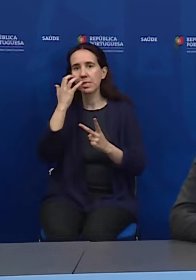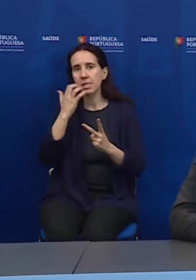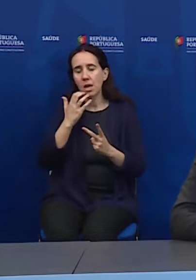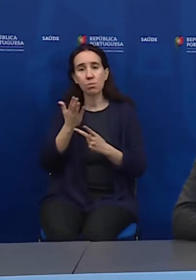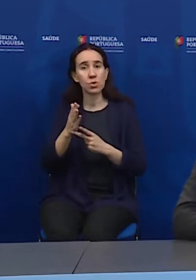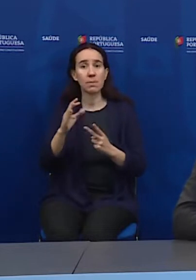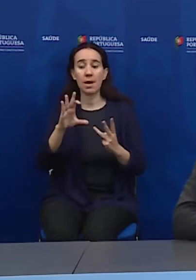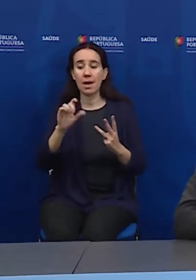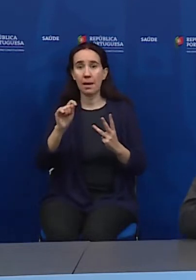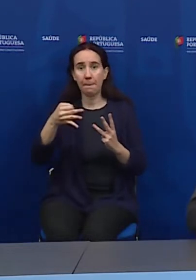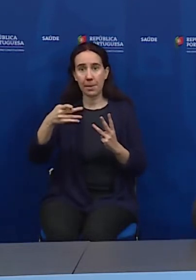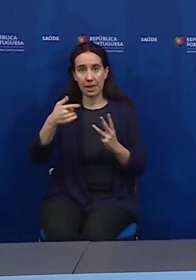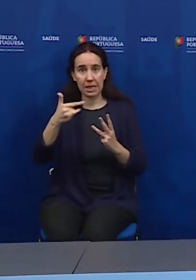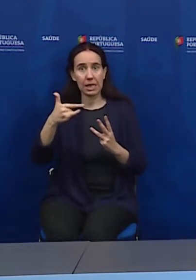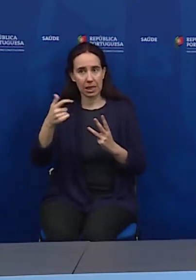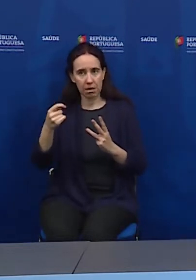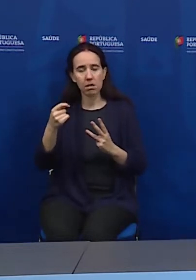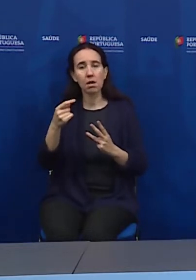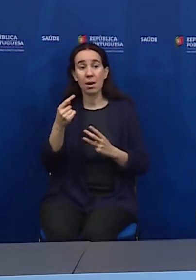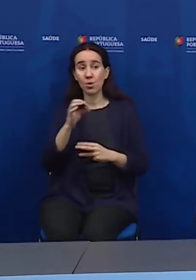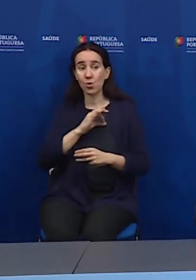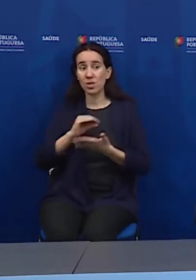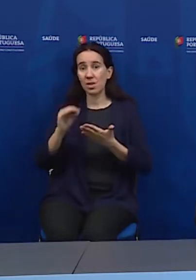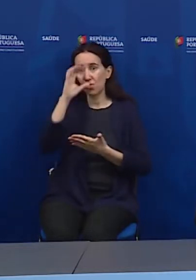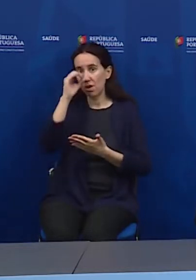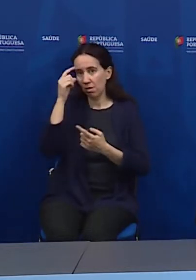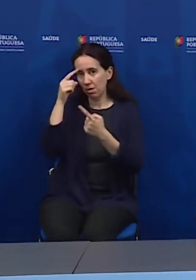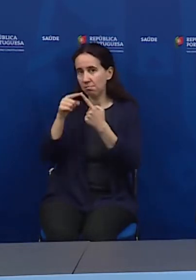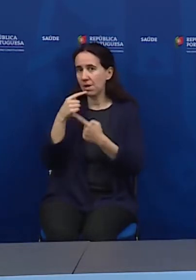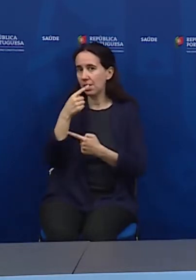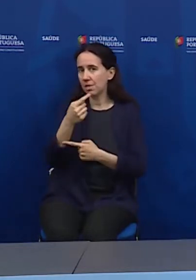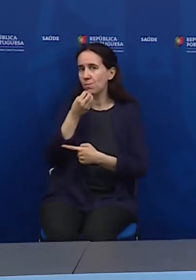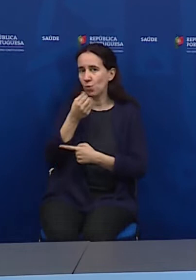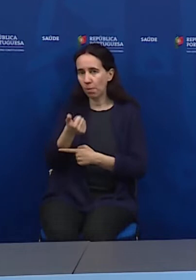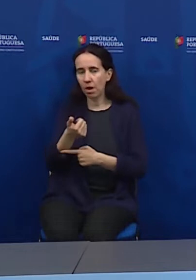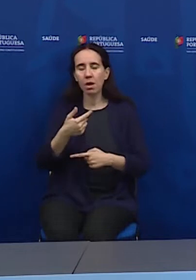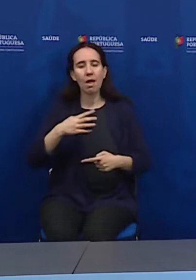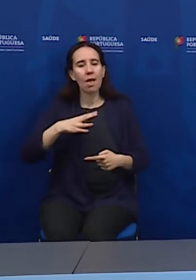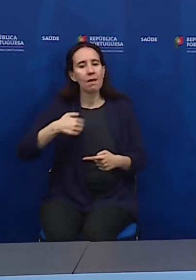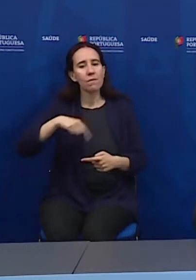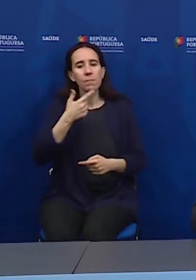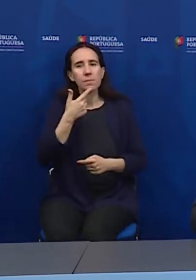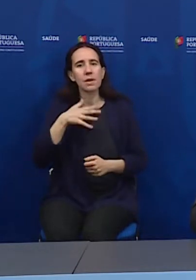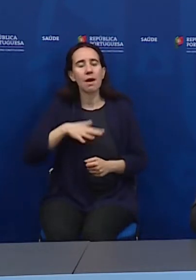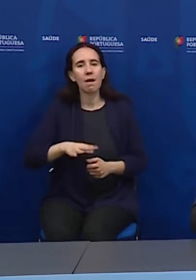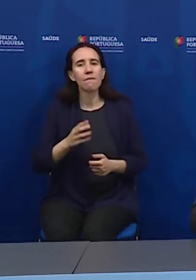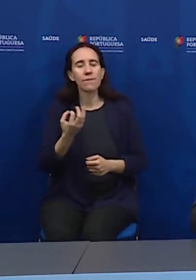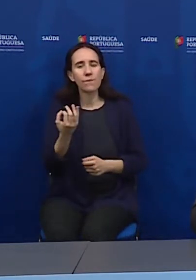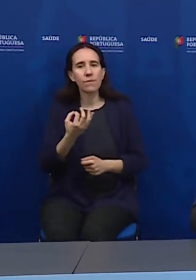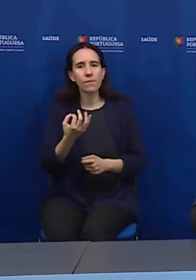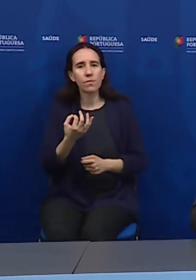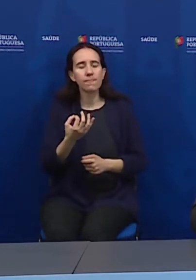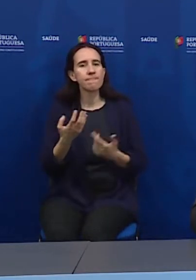por exemplo, tem em vista, como muito bem disse o Secretário de Estado, percebermos, de